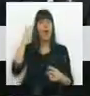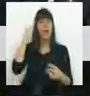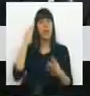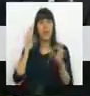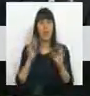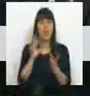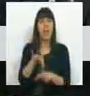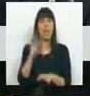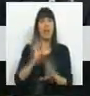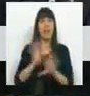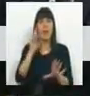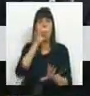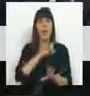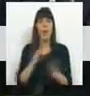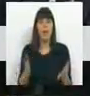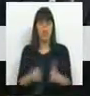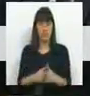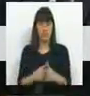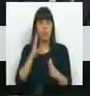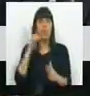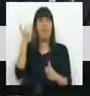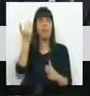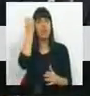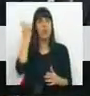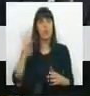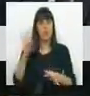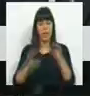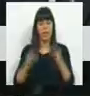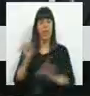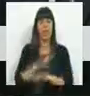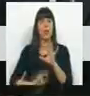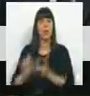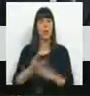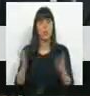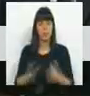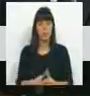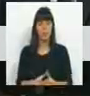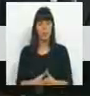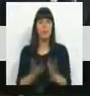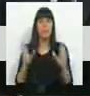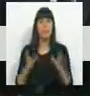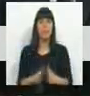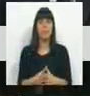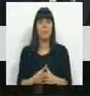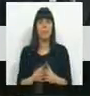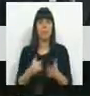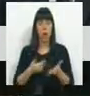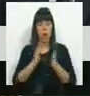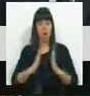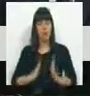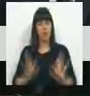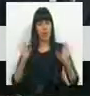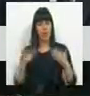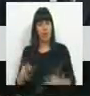que já estava escolhido quem seria o futuro juiz do Tribunal Europeu. Mas descansei